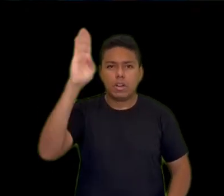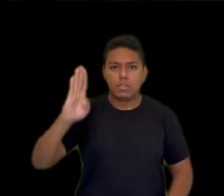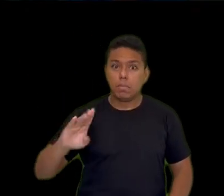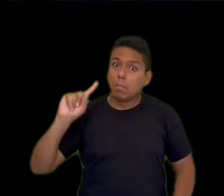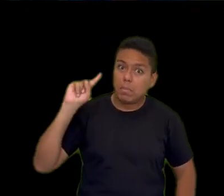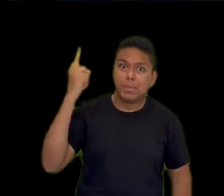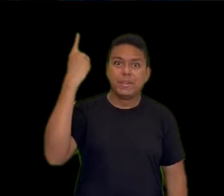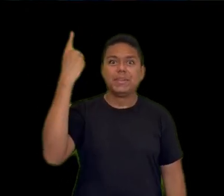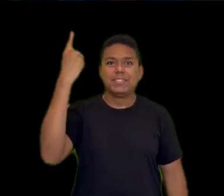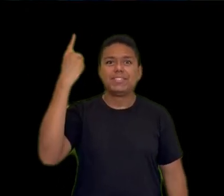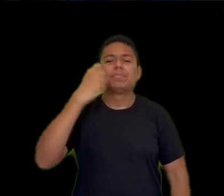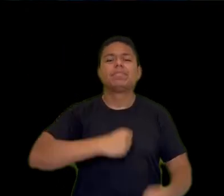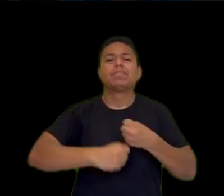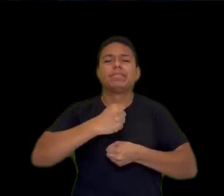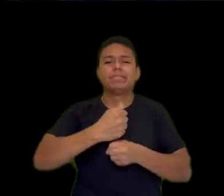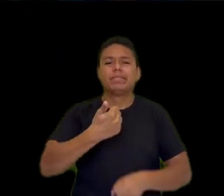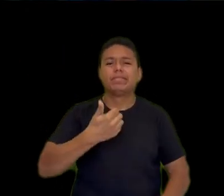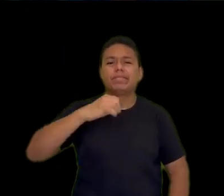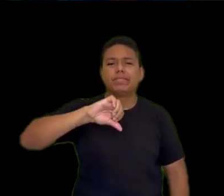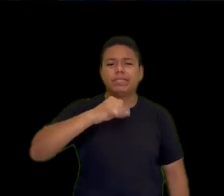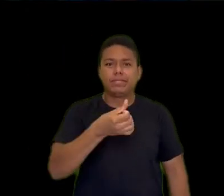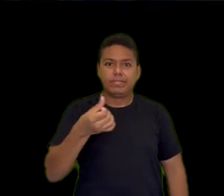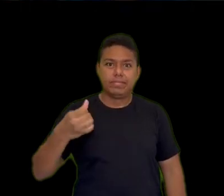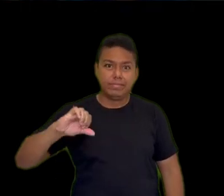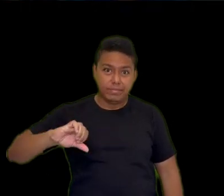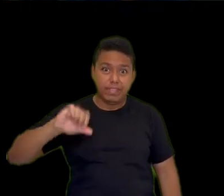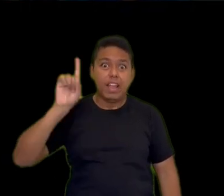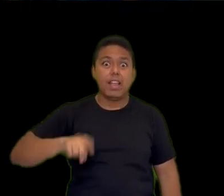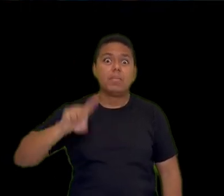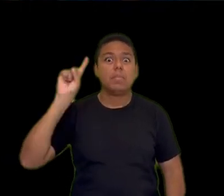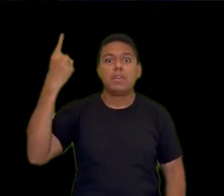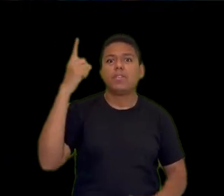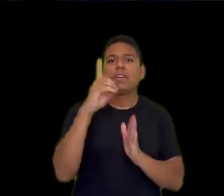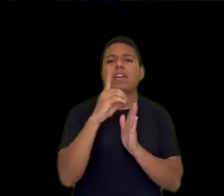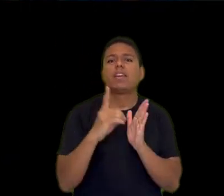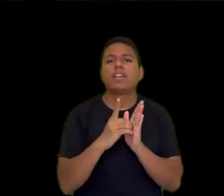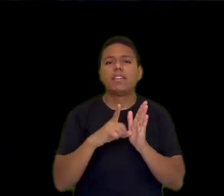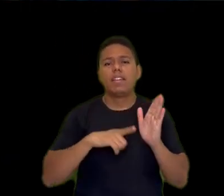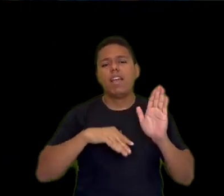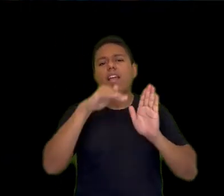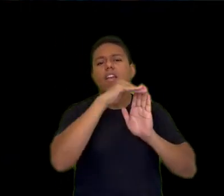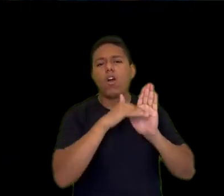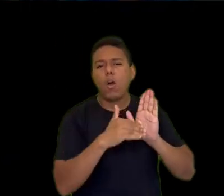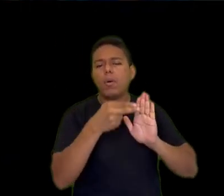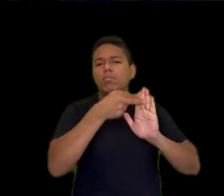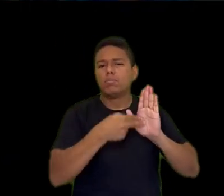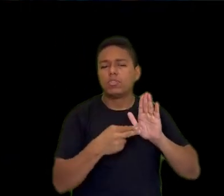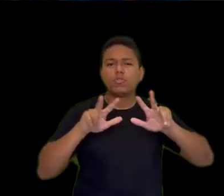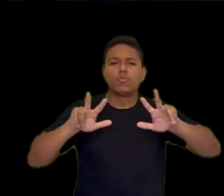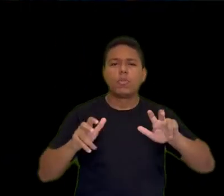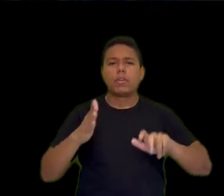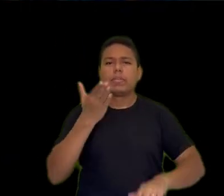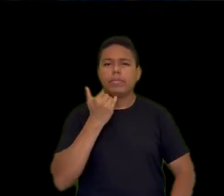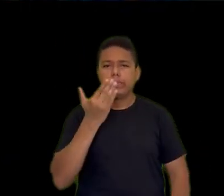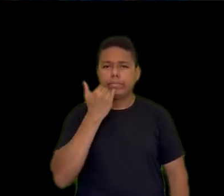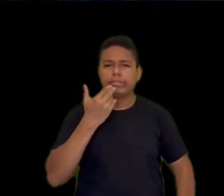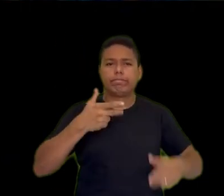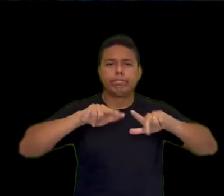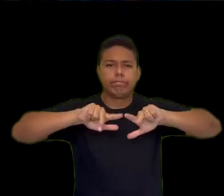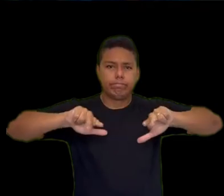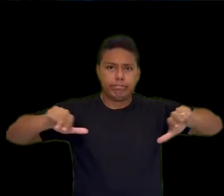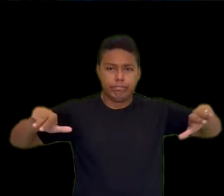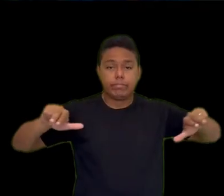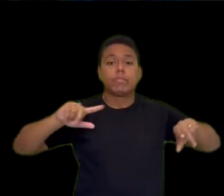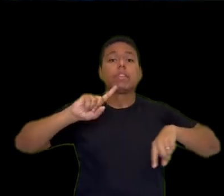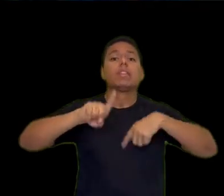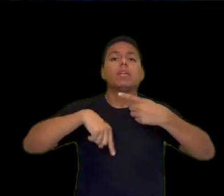que estabelece normas básicas para alimentos. Em 76, campanhas sanitárias. Na década de